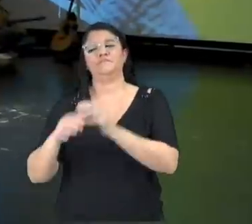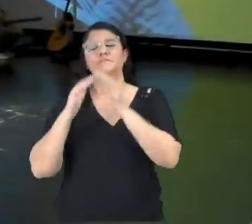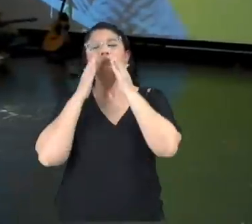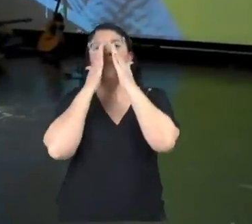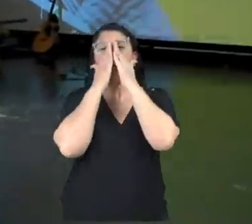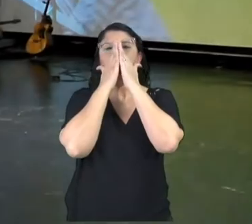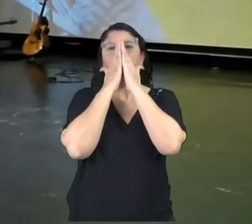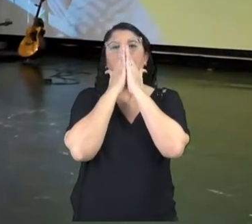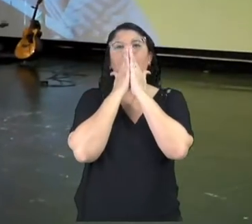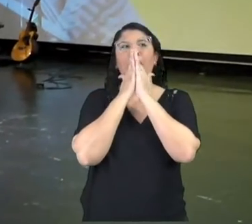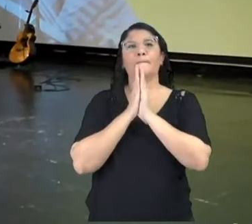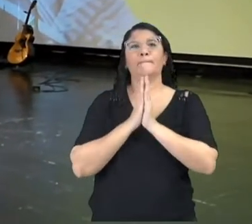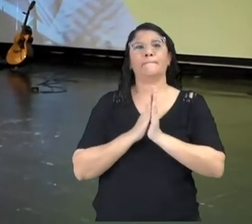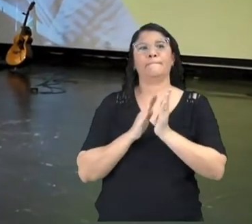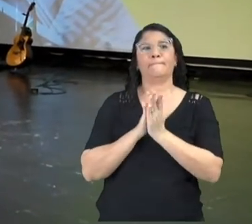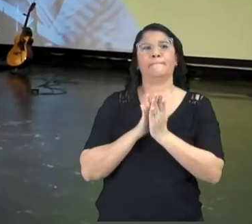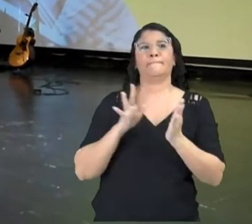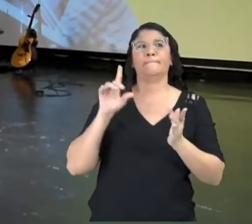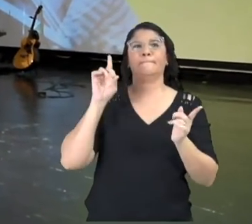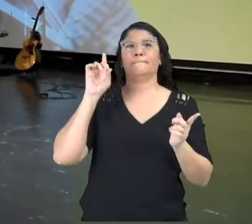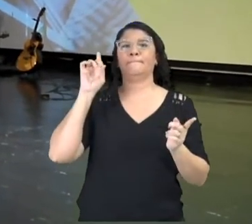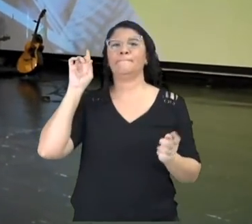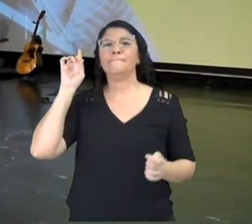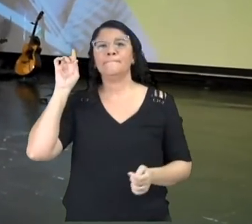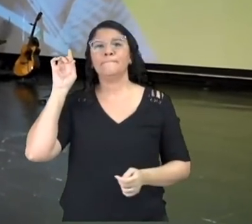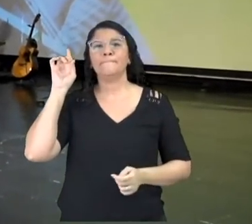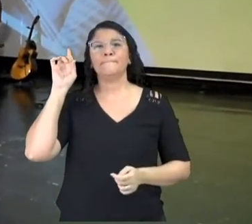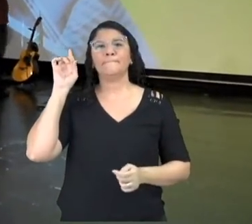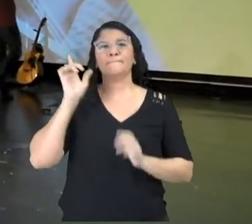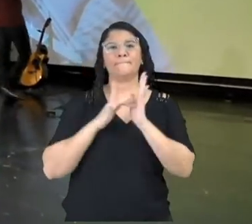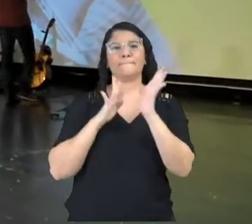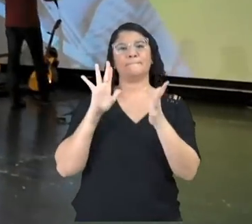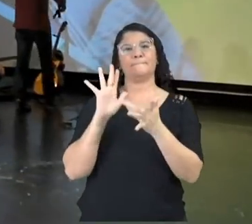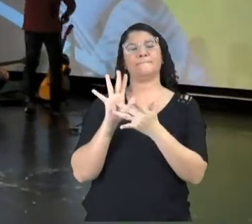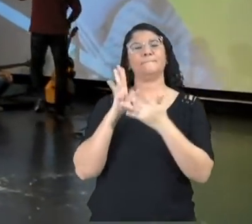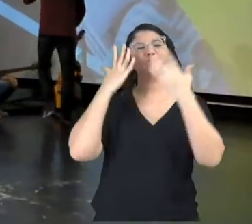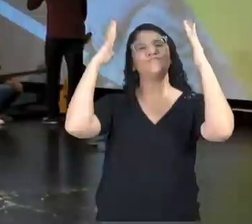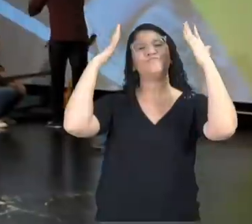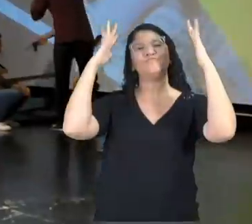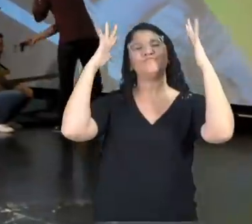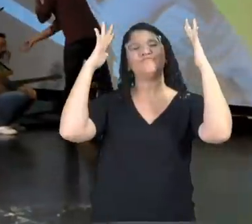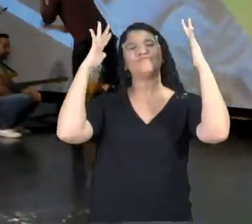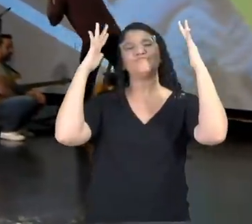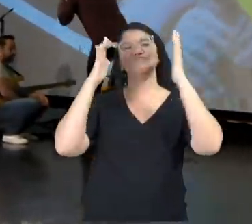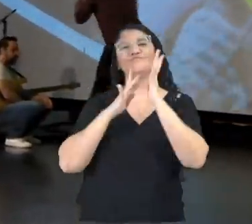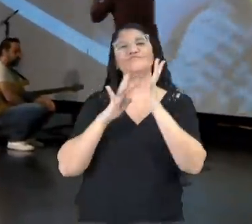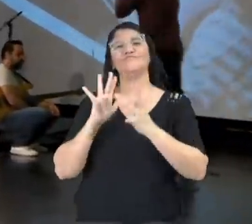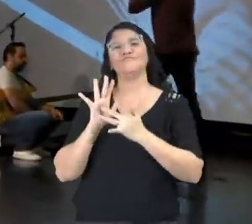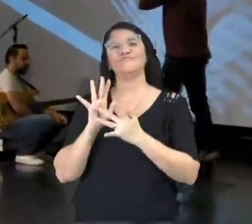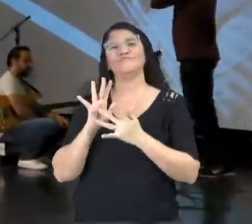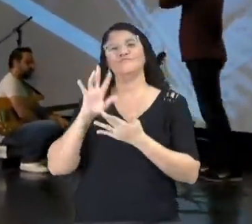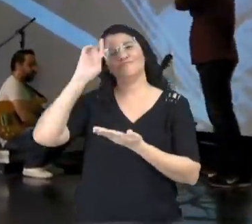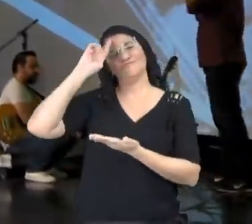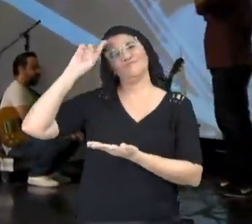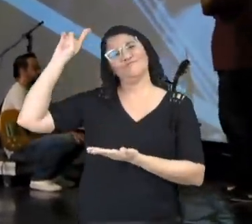Glória a Deus, gente. Quem pode aplaudir o Senhor por tudo isso? Ele é o Senhor.